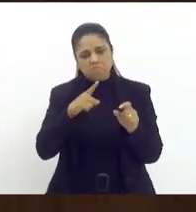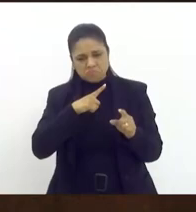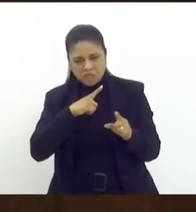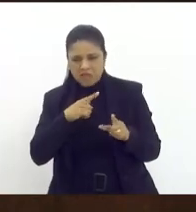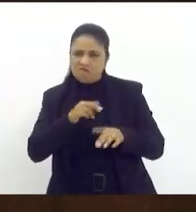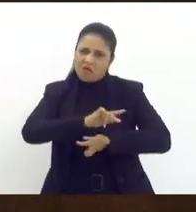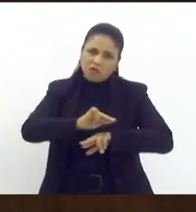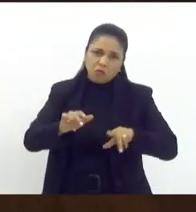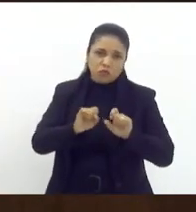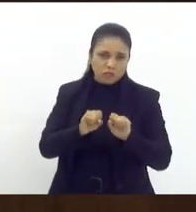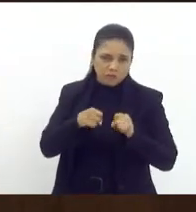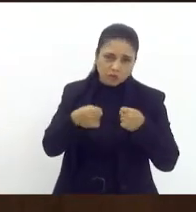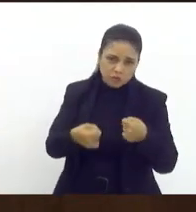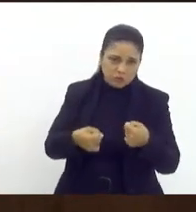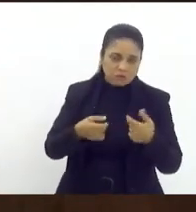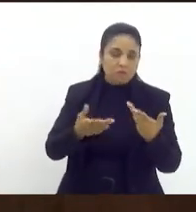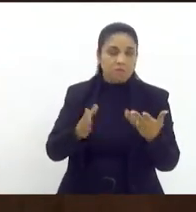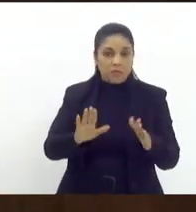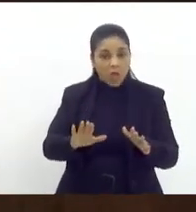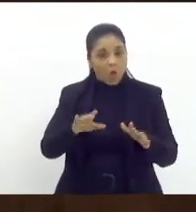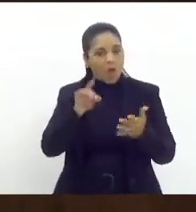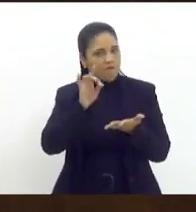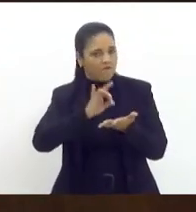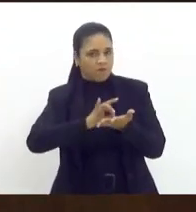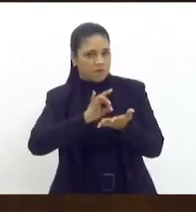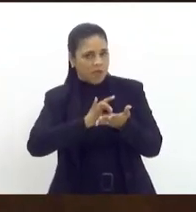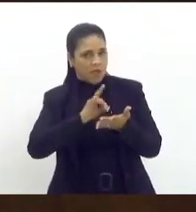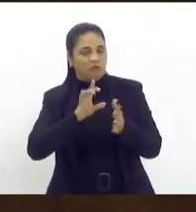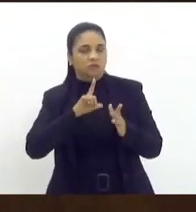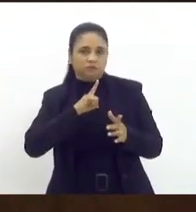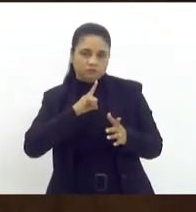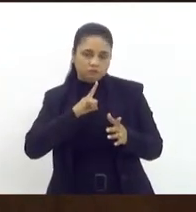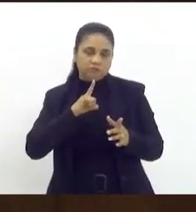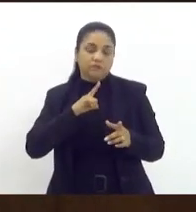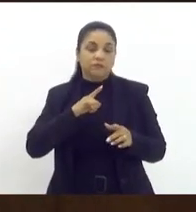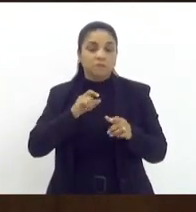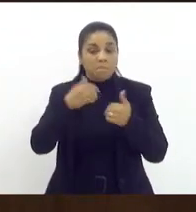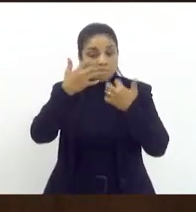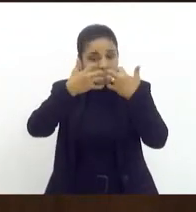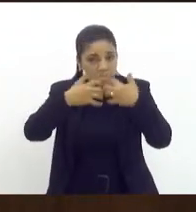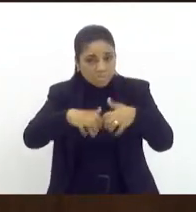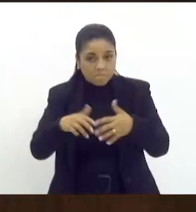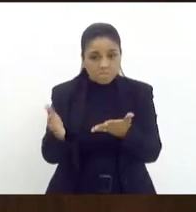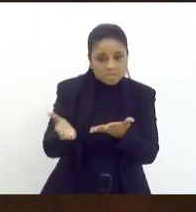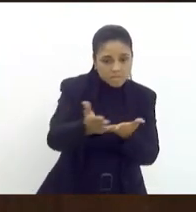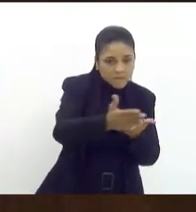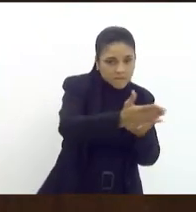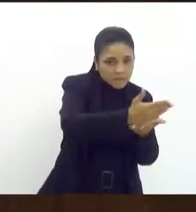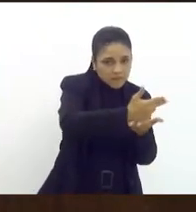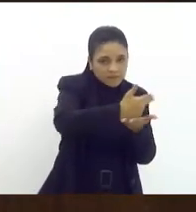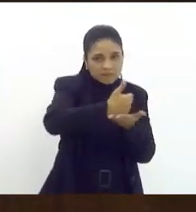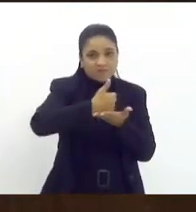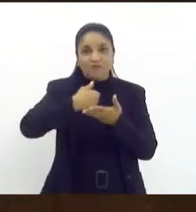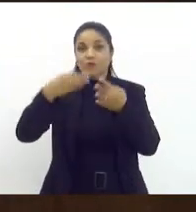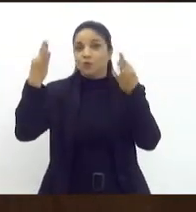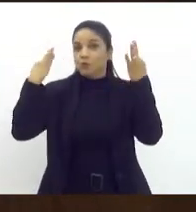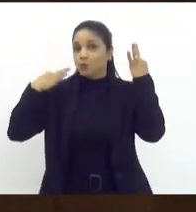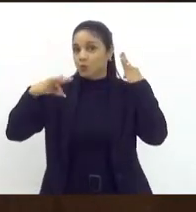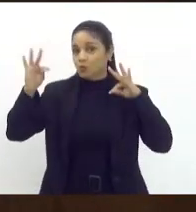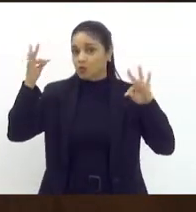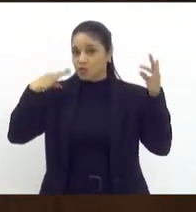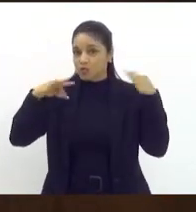fazer nada não é verdade Petrópolis tem aumentado sua receita com o turismo inclusive